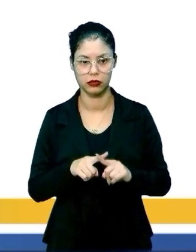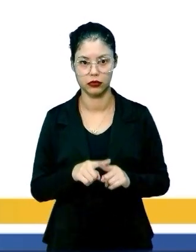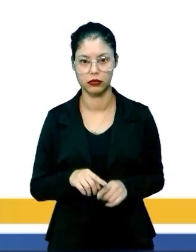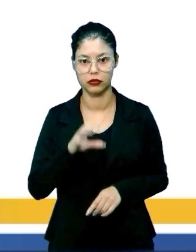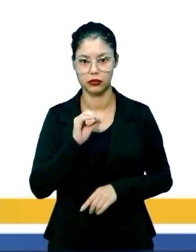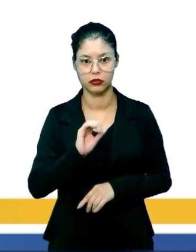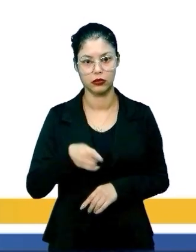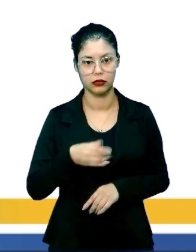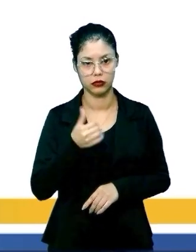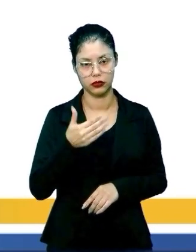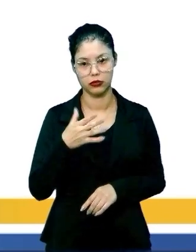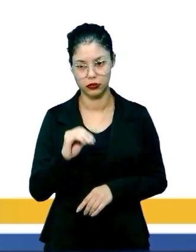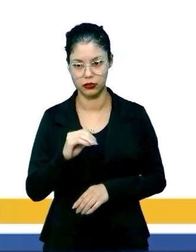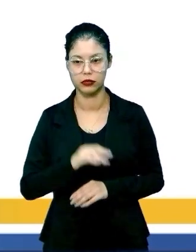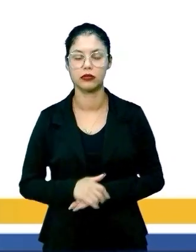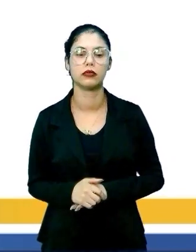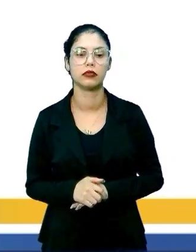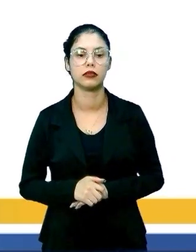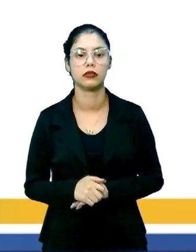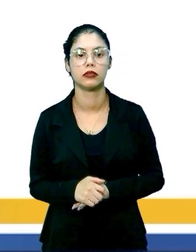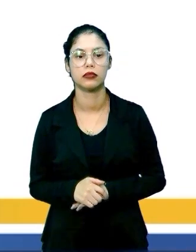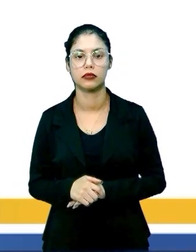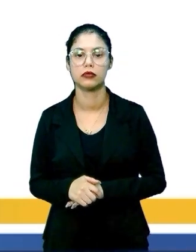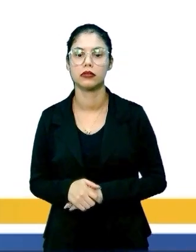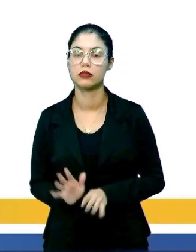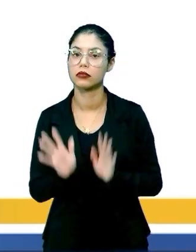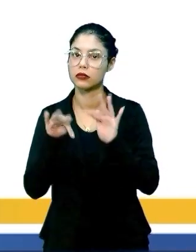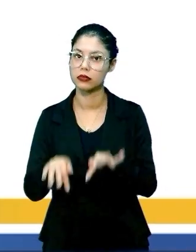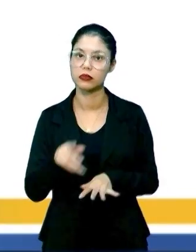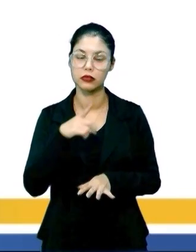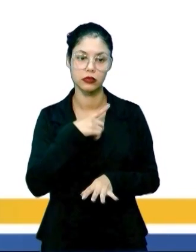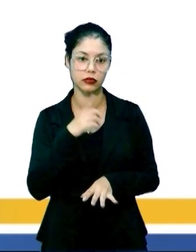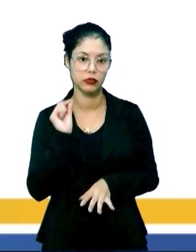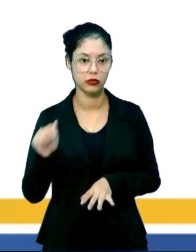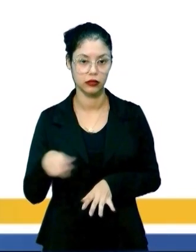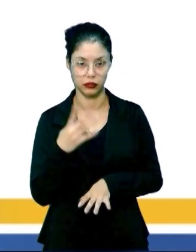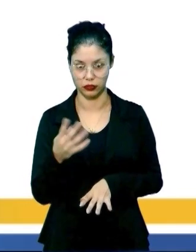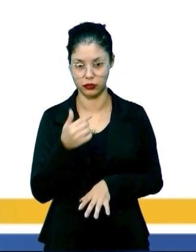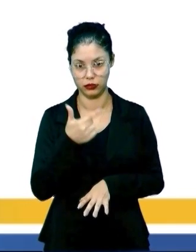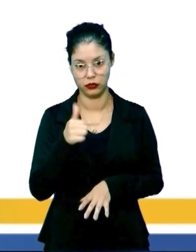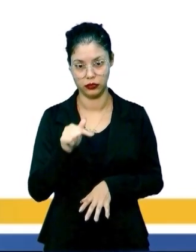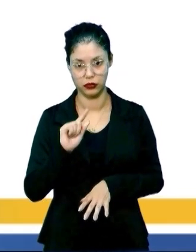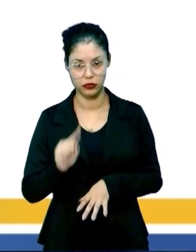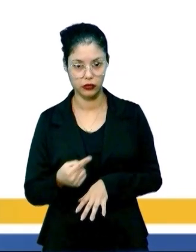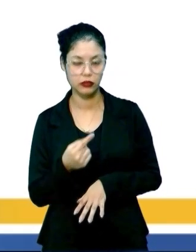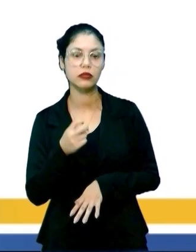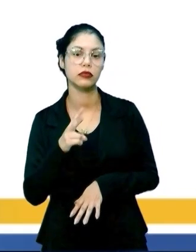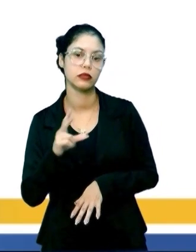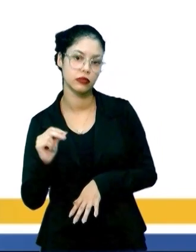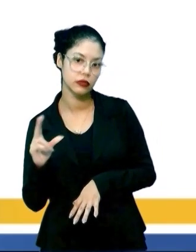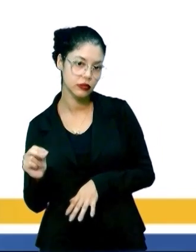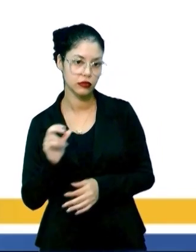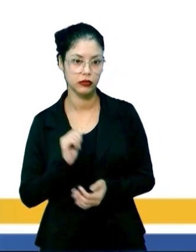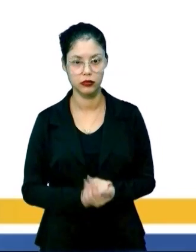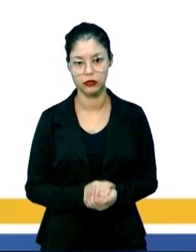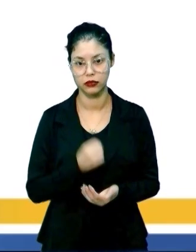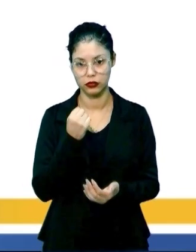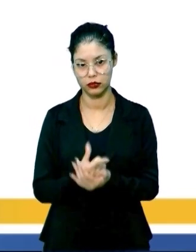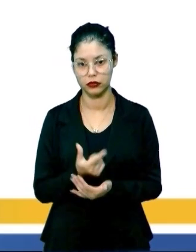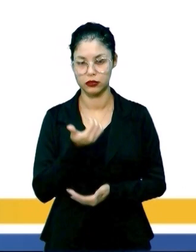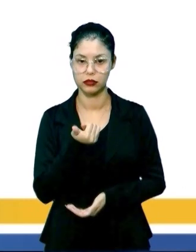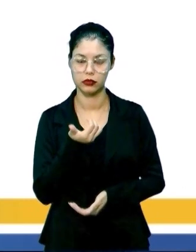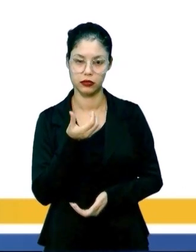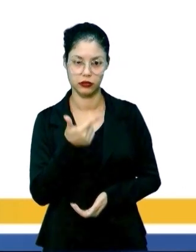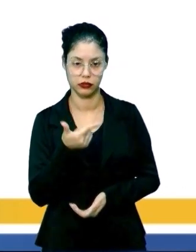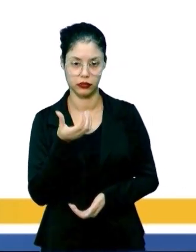vezes 0,10. Então, ao final, ele teria R$ 27.500, pagando a